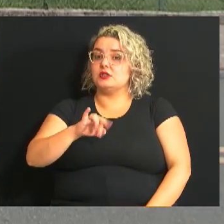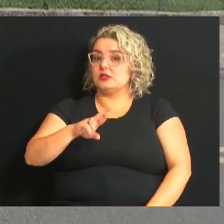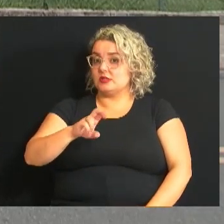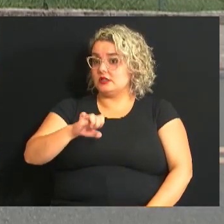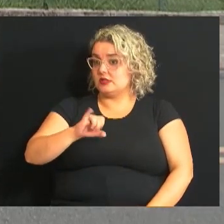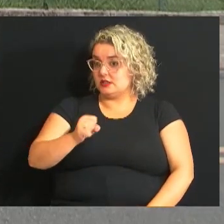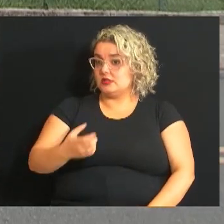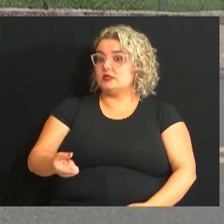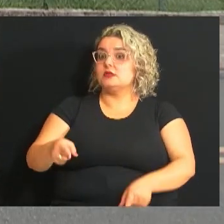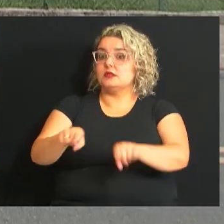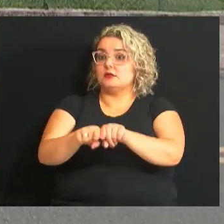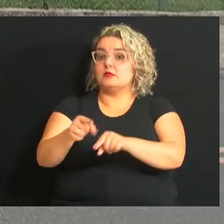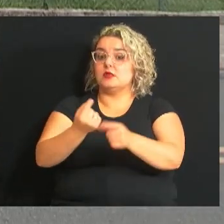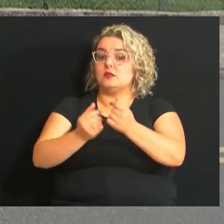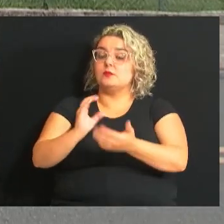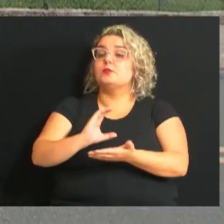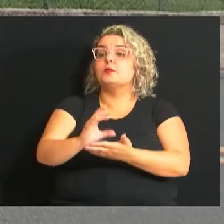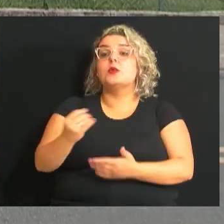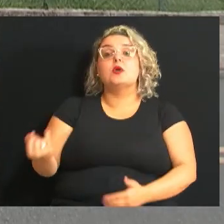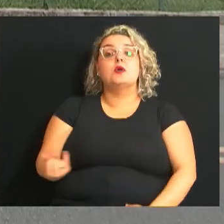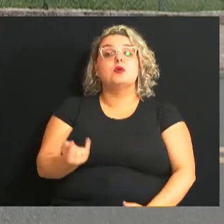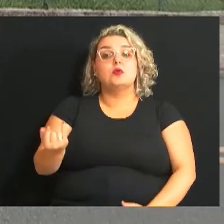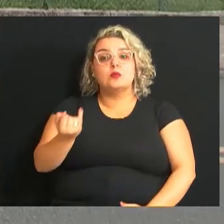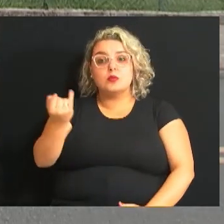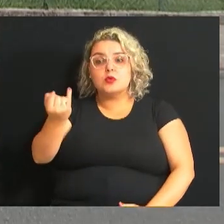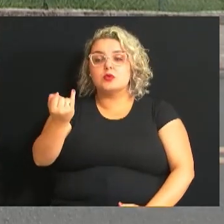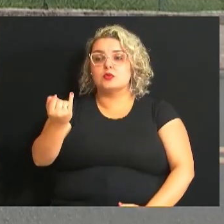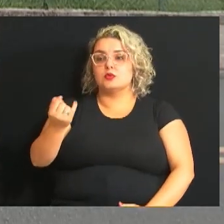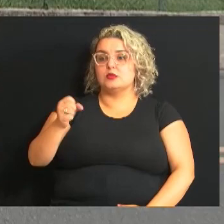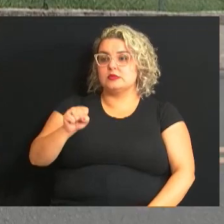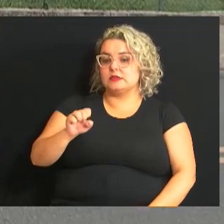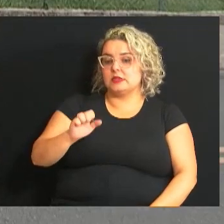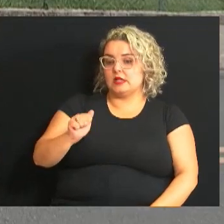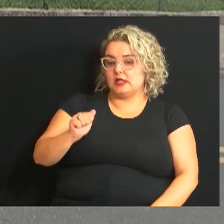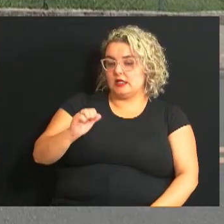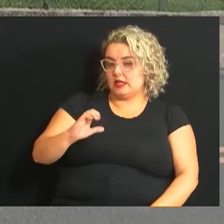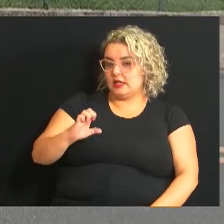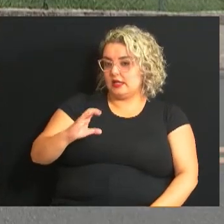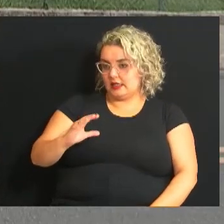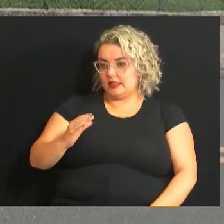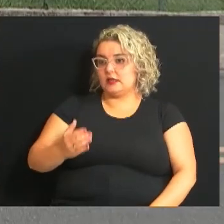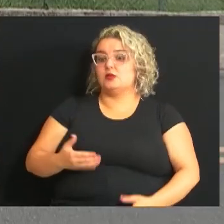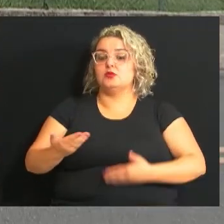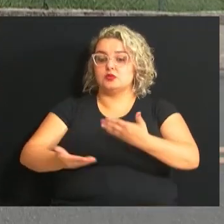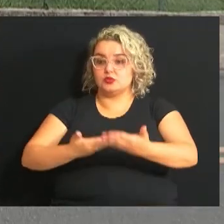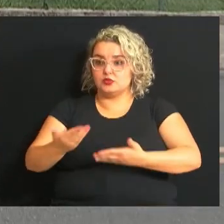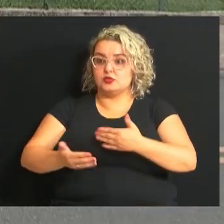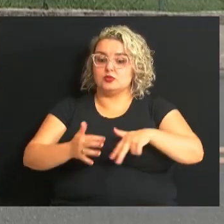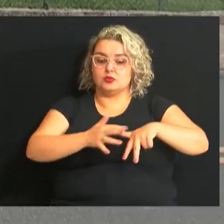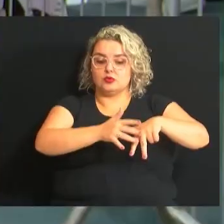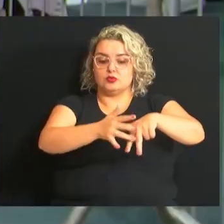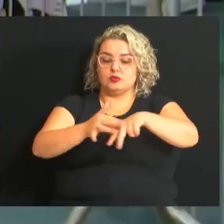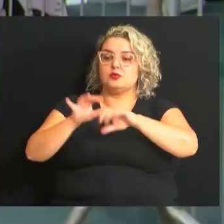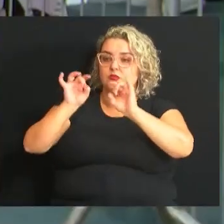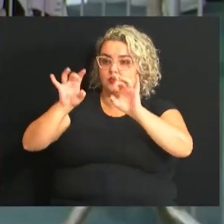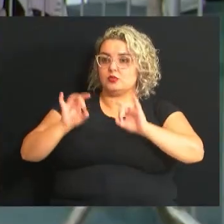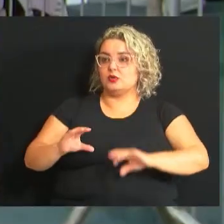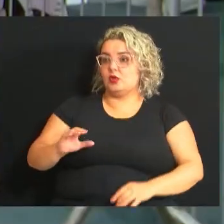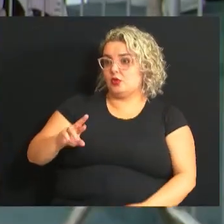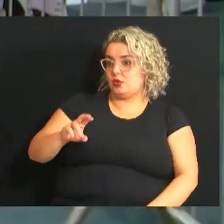um valor significativo para o SAEC, o Serviço de Atendimento a Pacientes Especiais e Crônicos.